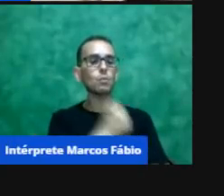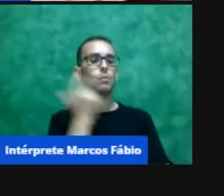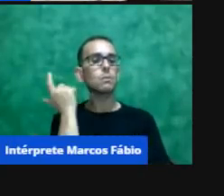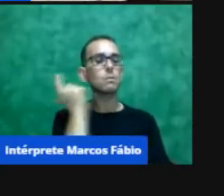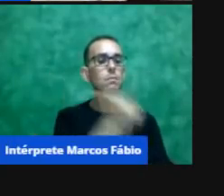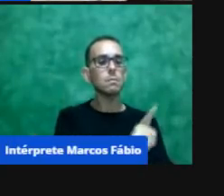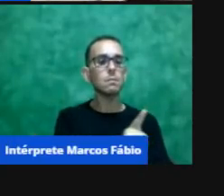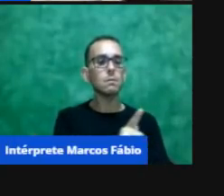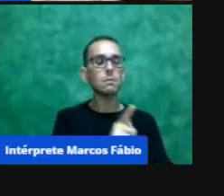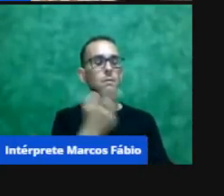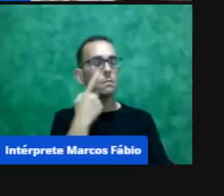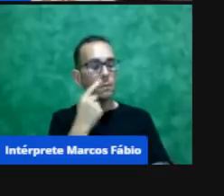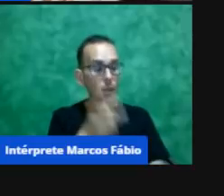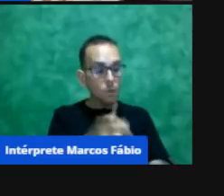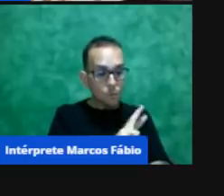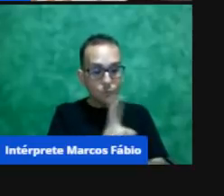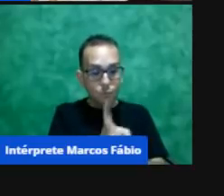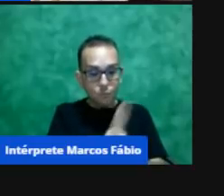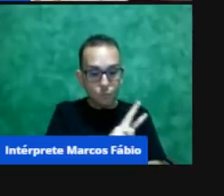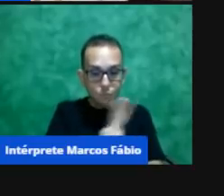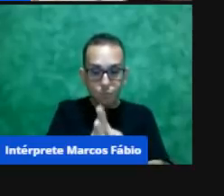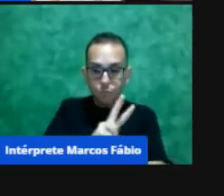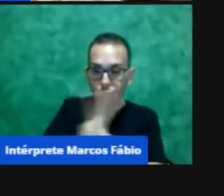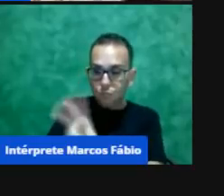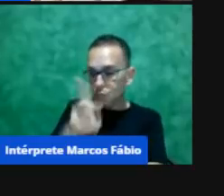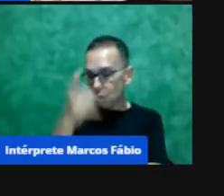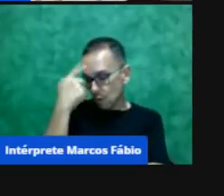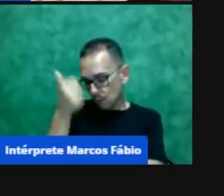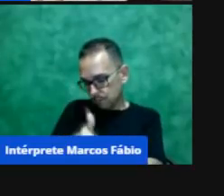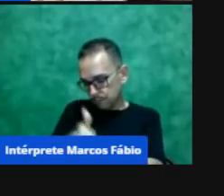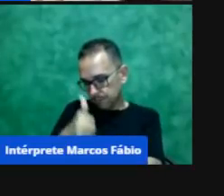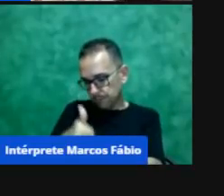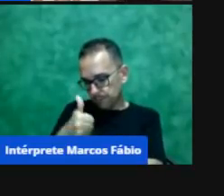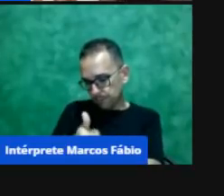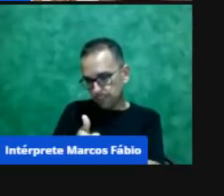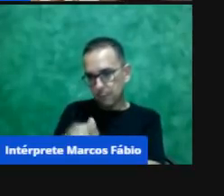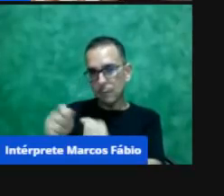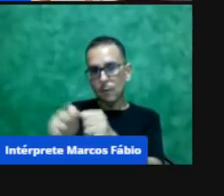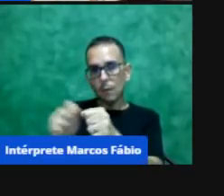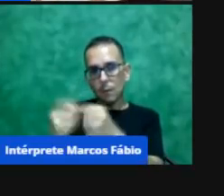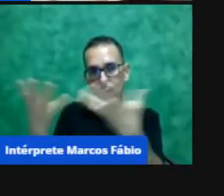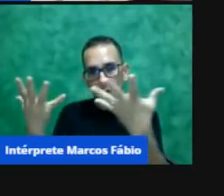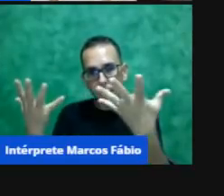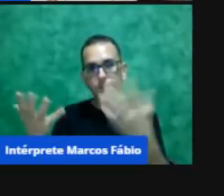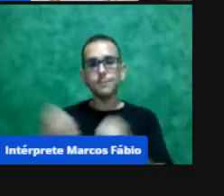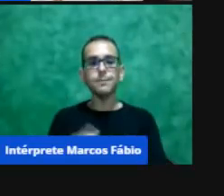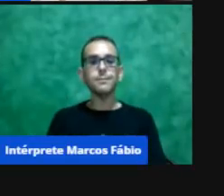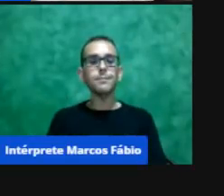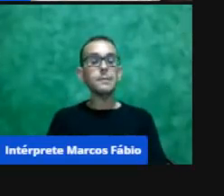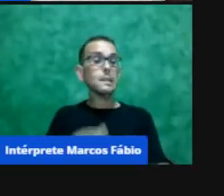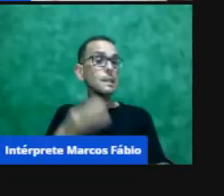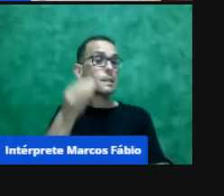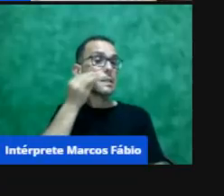oportunidade de investigar, de refletir, de criar,